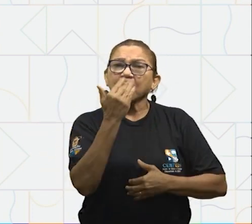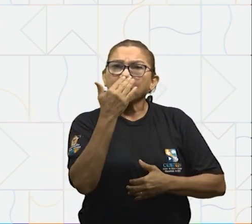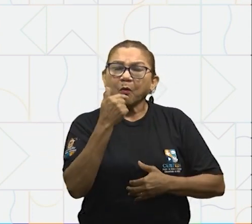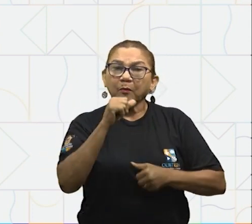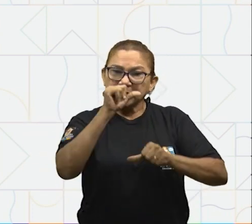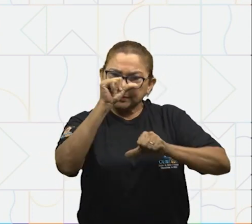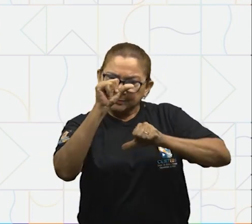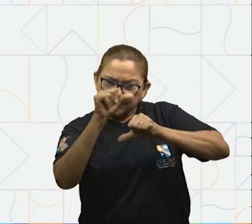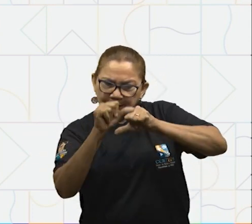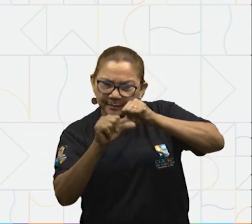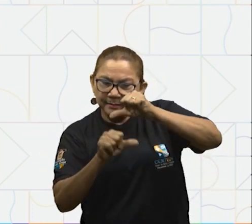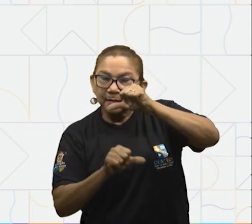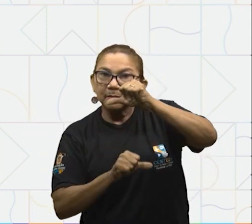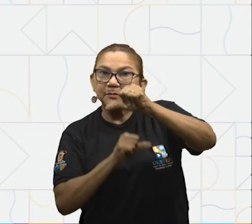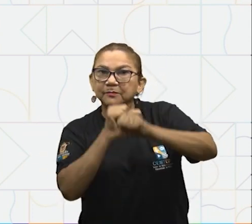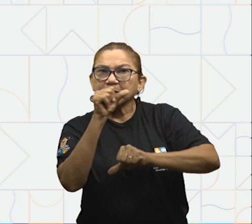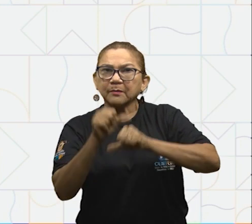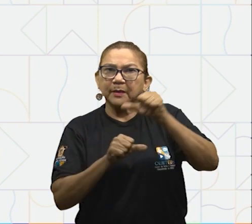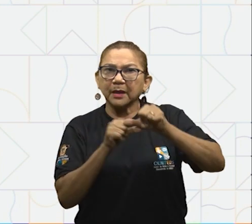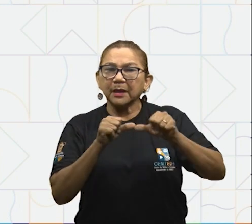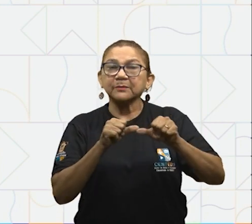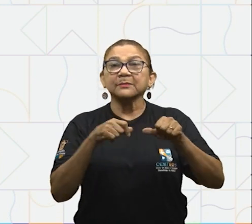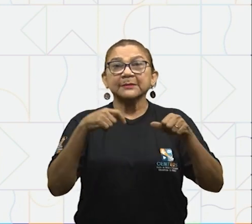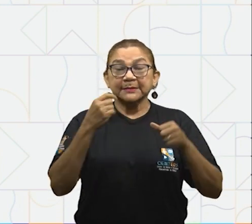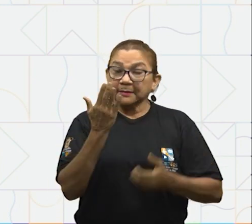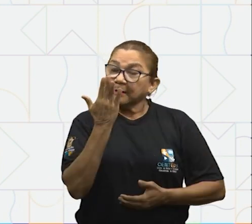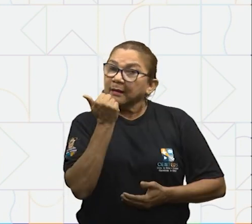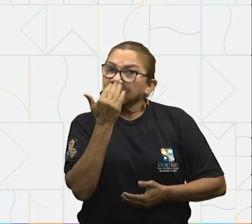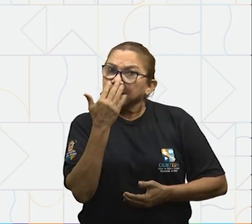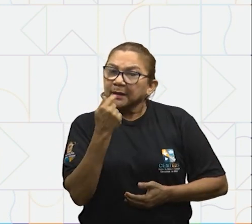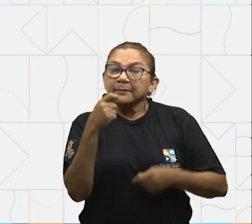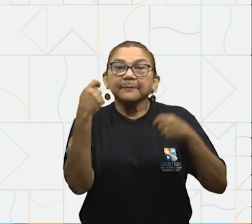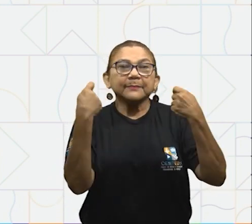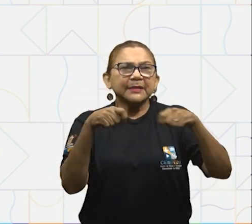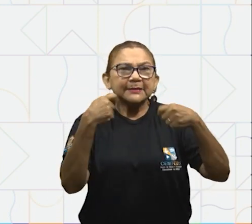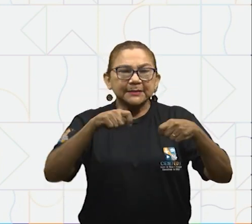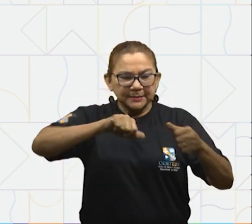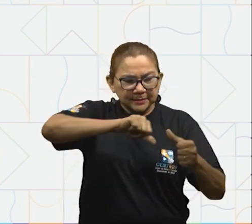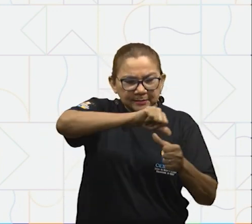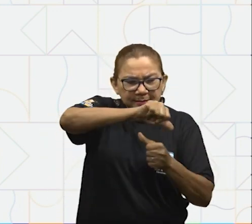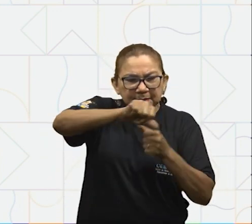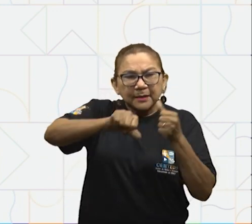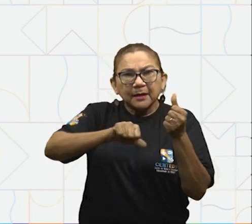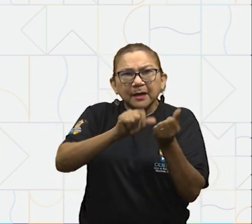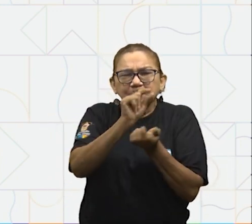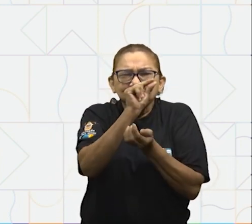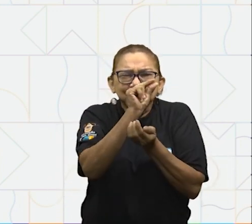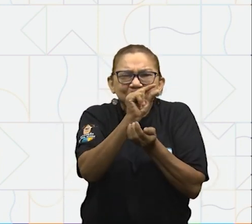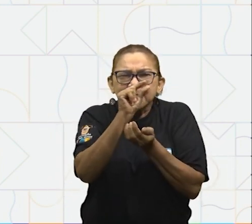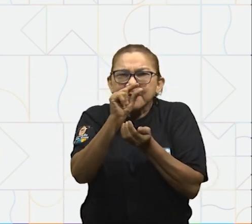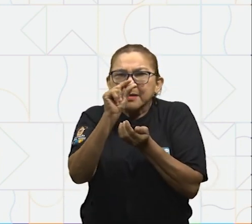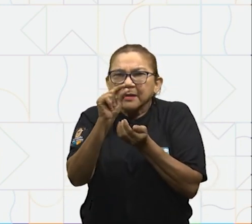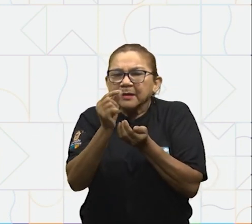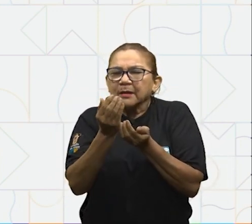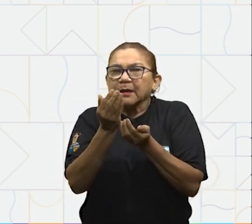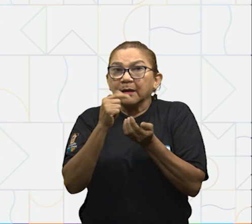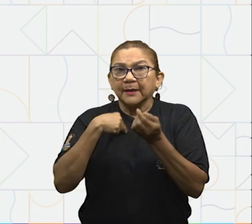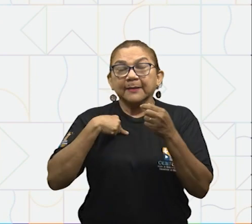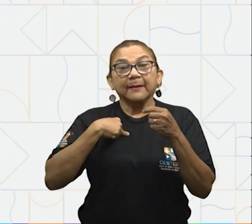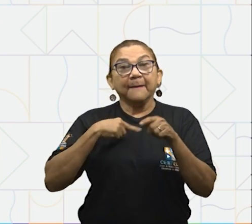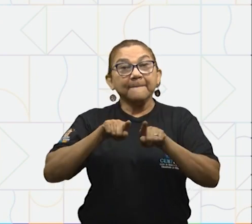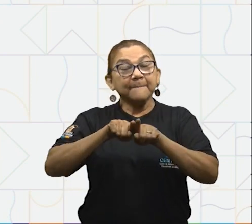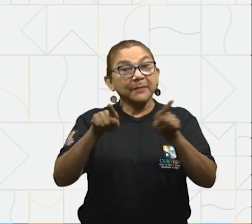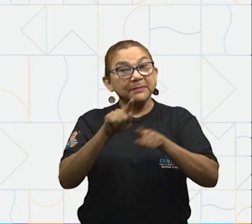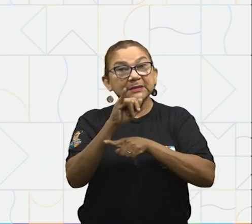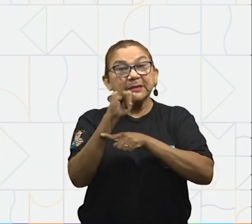nos nutrientes que você precisa, esses alimentos precisam ser transformados em moléculas muito pequenas, para então